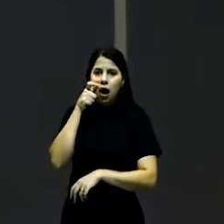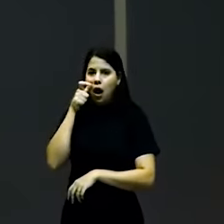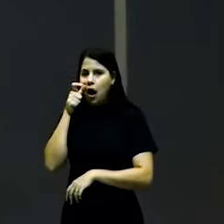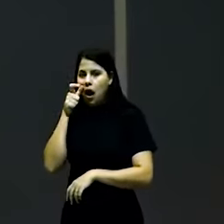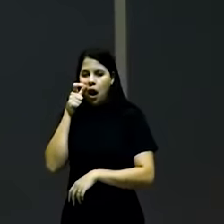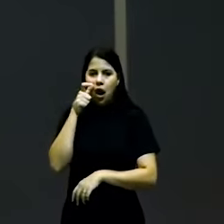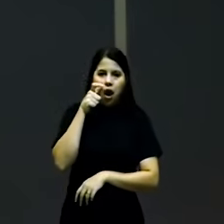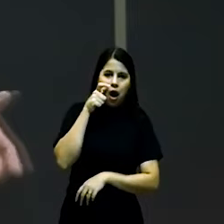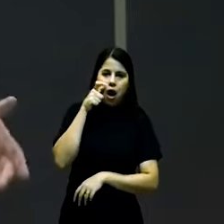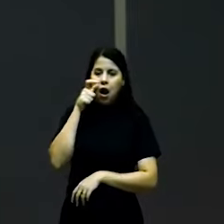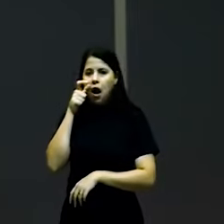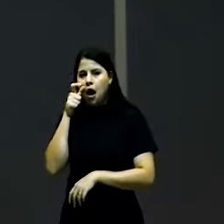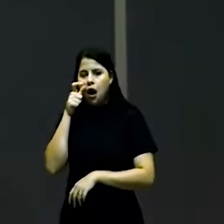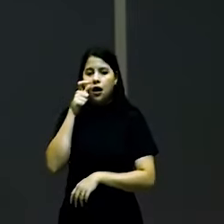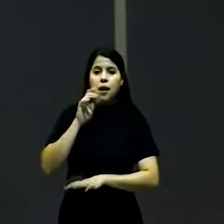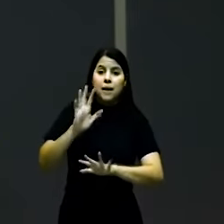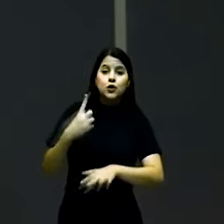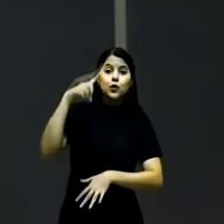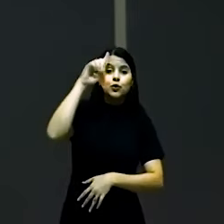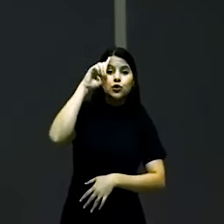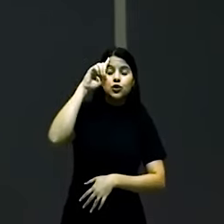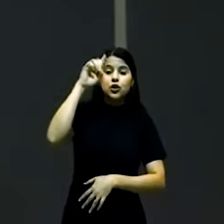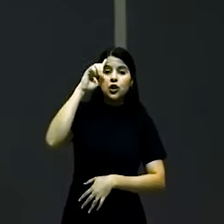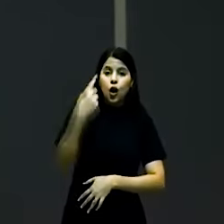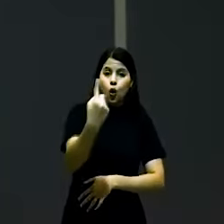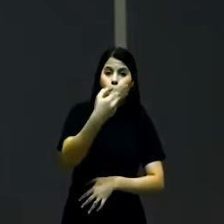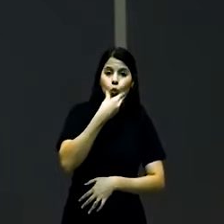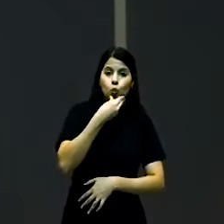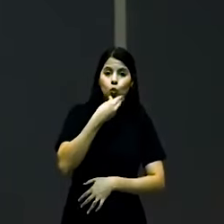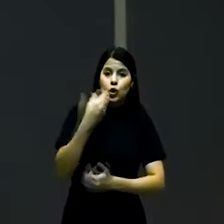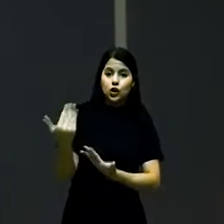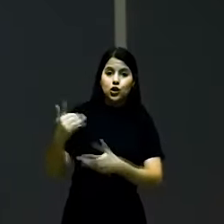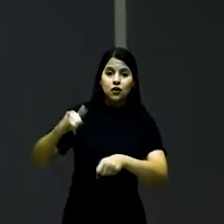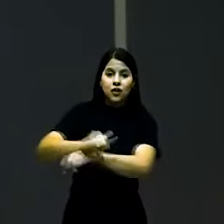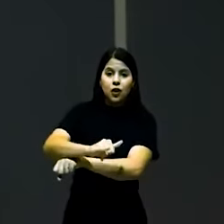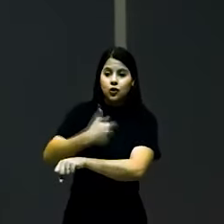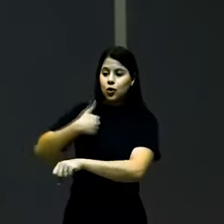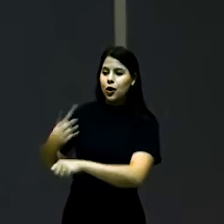aquela pessoa que era o titular não pôde ir. E eu tive que jogar.